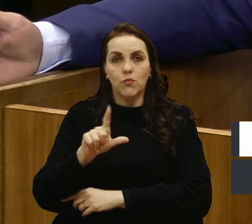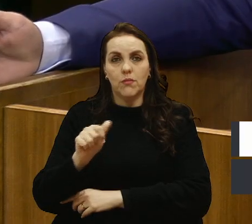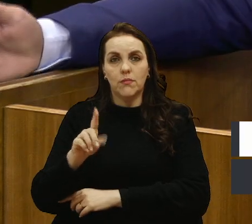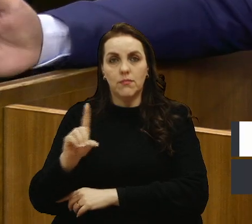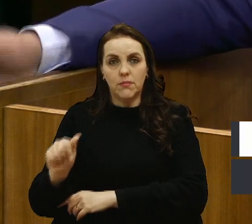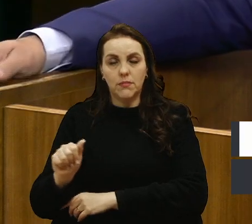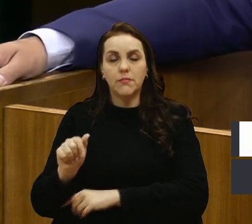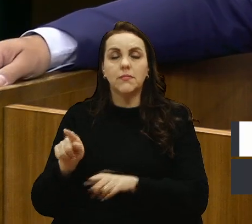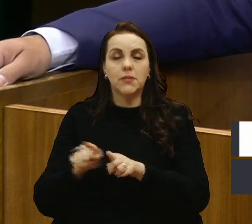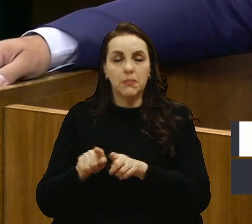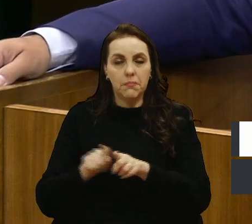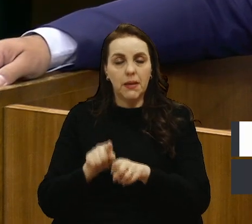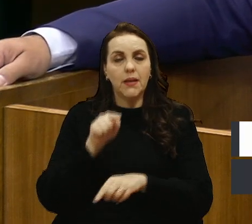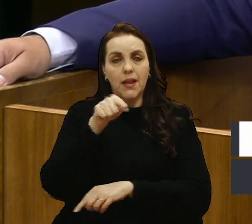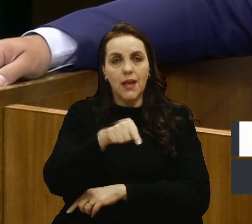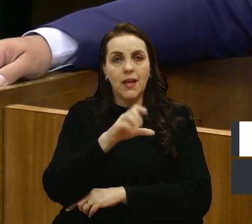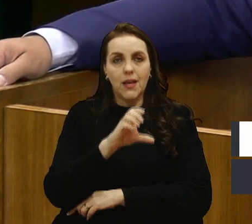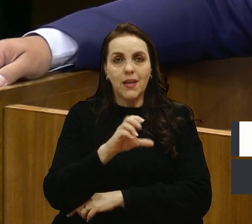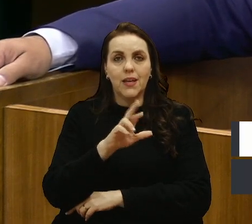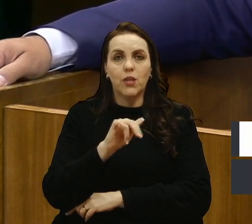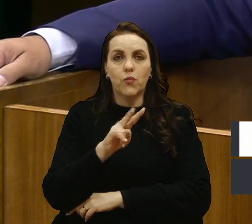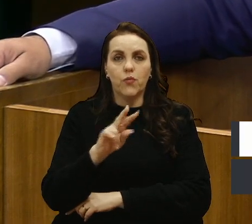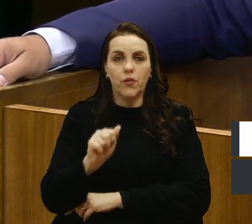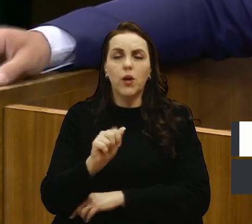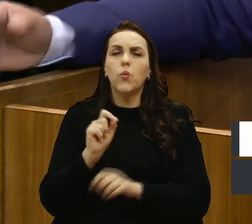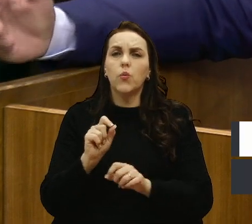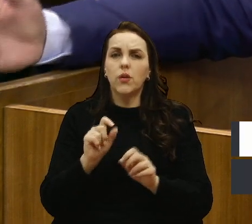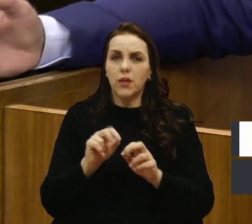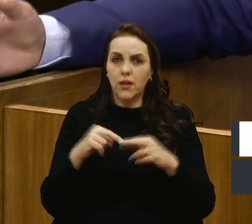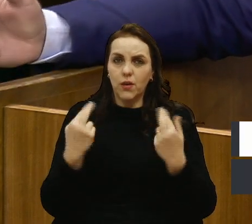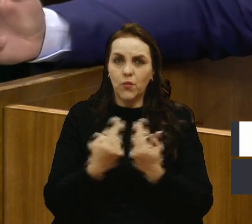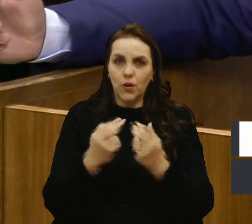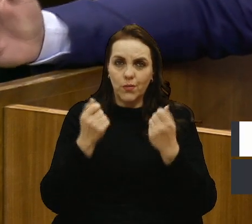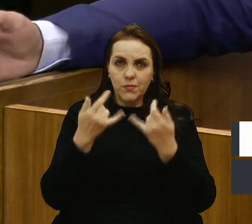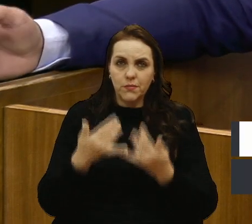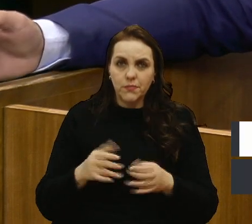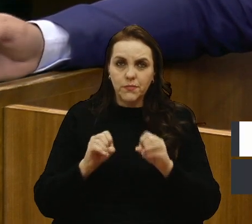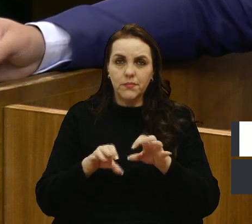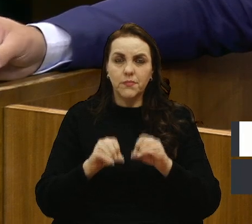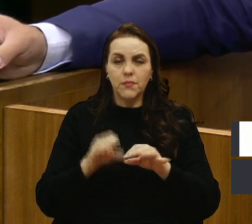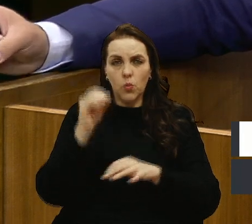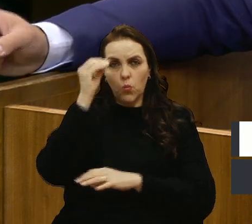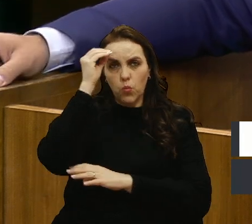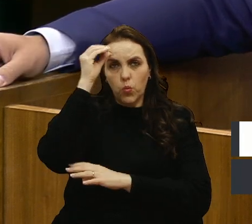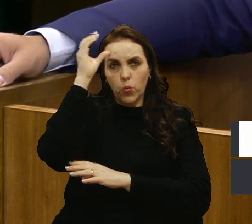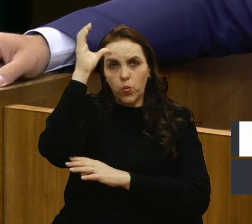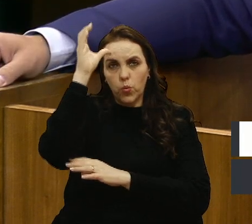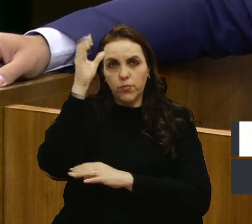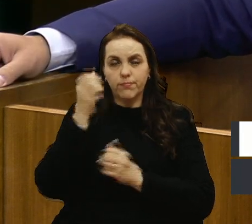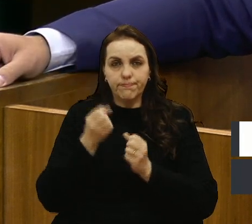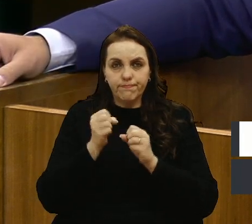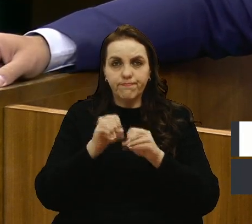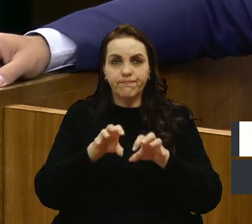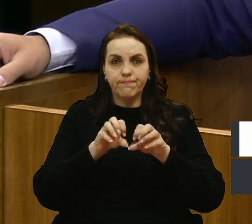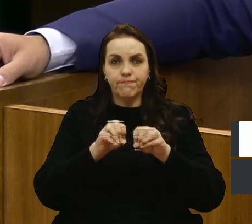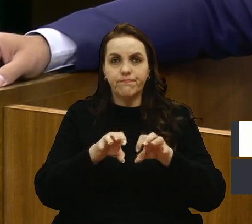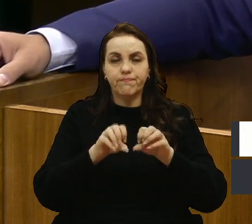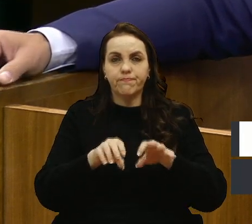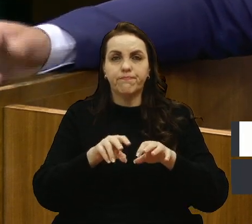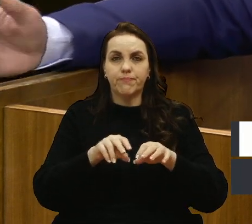está fazendo nessas reuniões, colegas? Estamos levando conhecimento aos nossos agricultores.